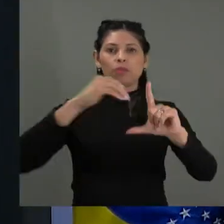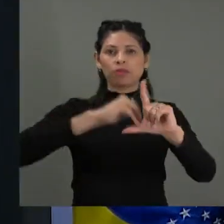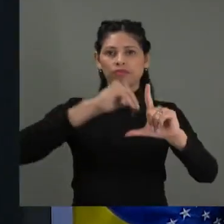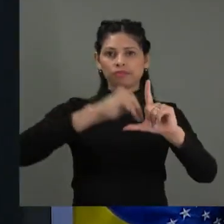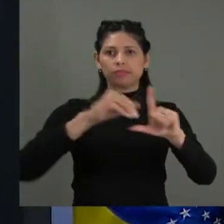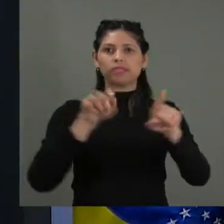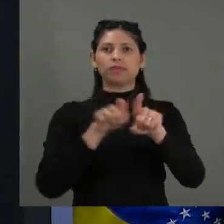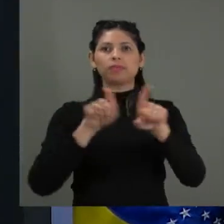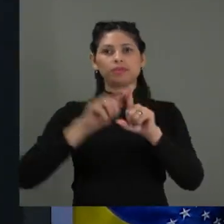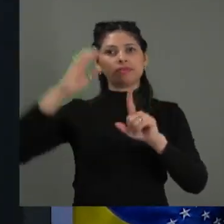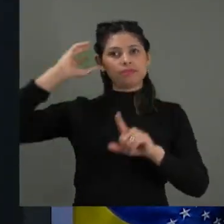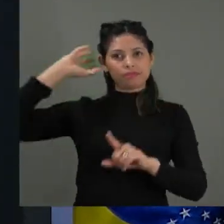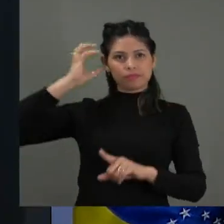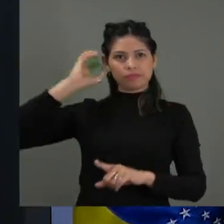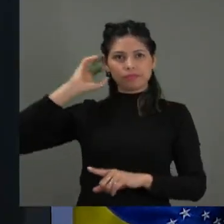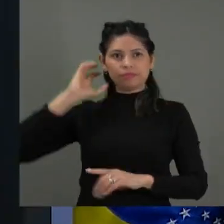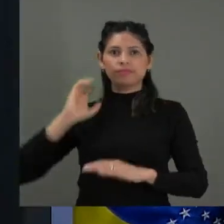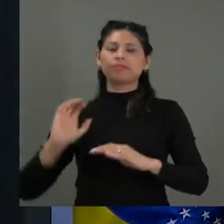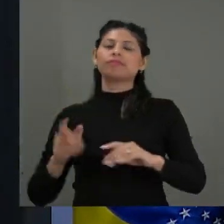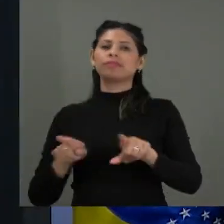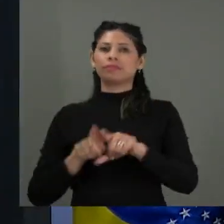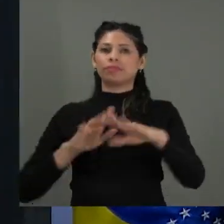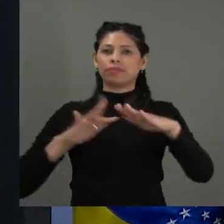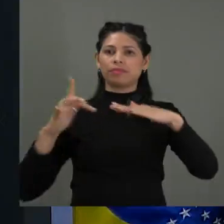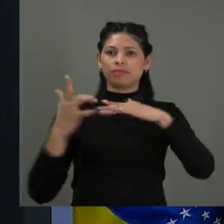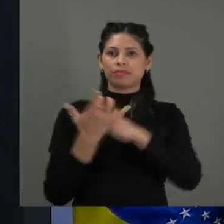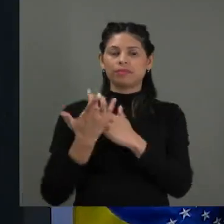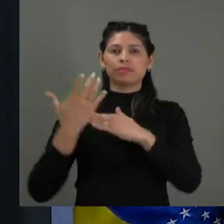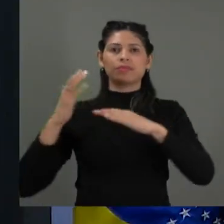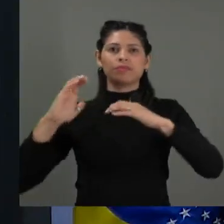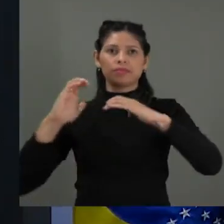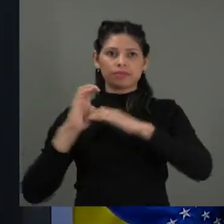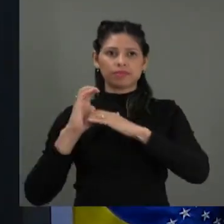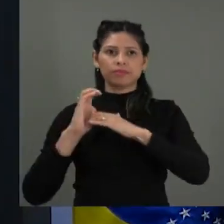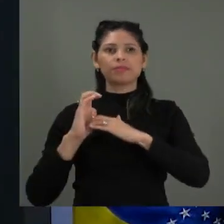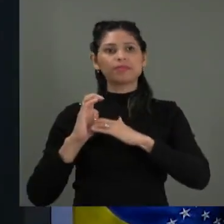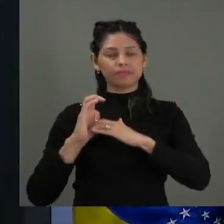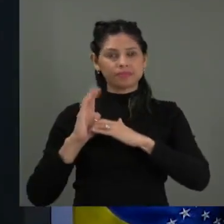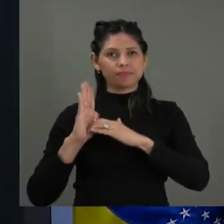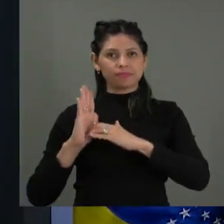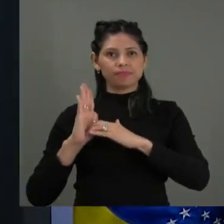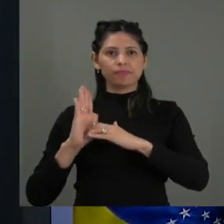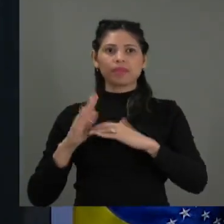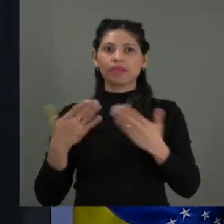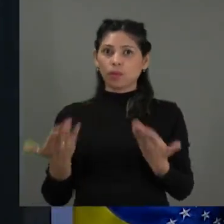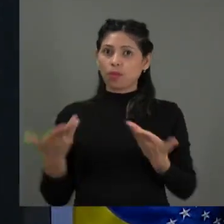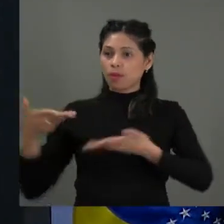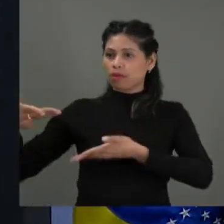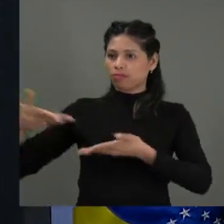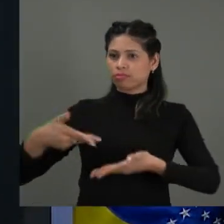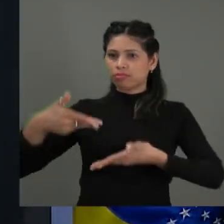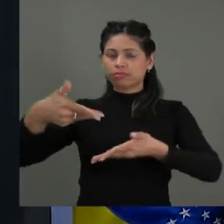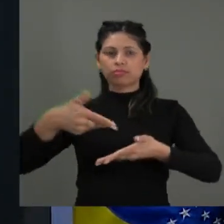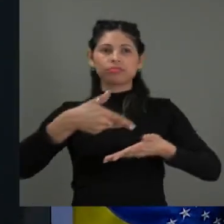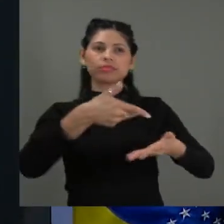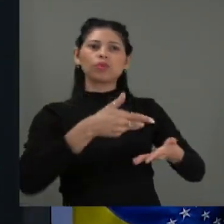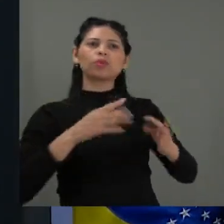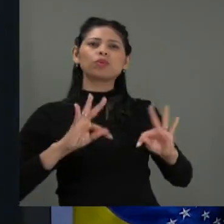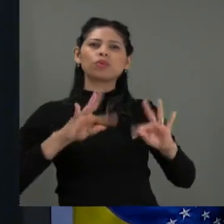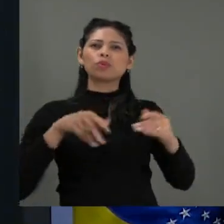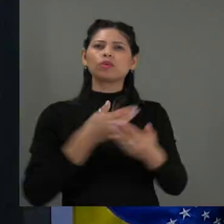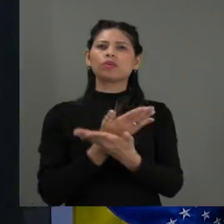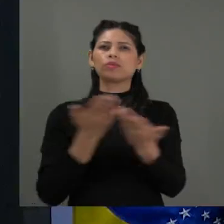agência Senado. Antes de começar meu discurso, senhor presidente, eu quero convidar todos os presentes e